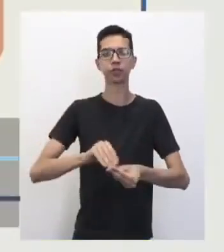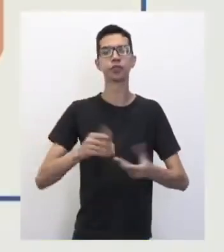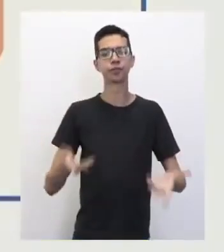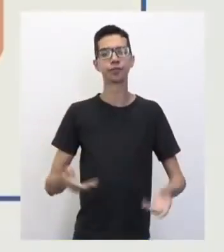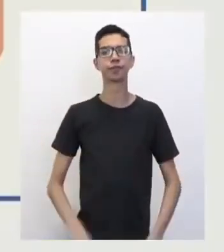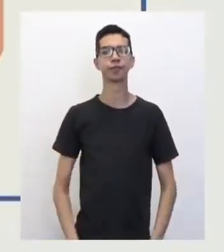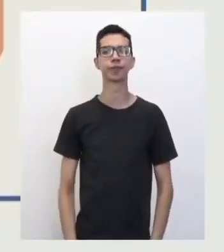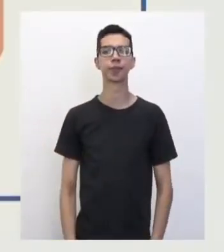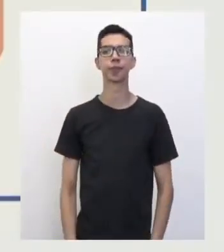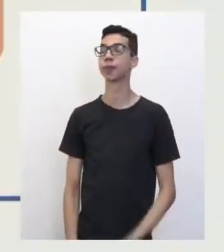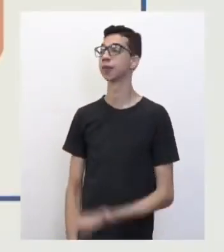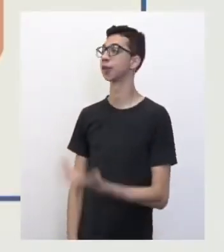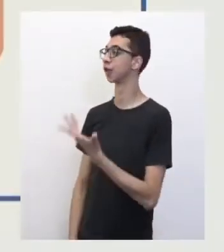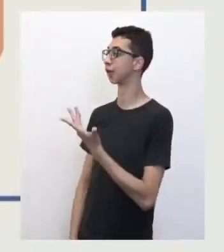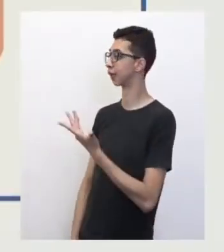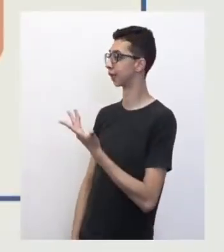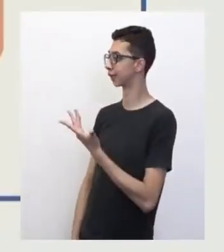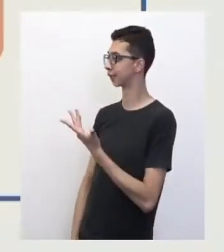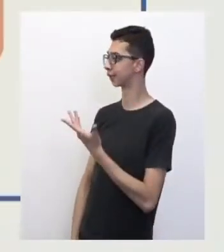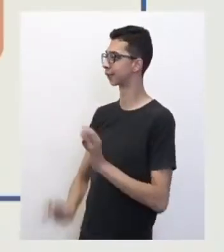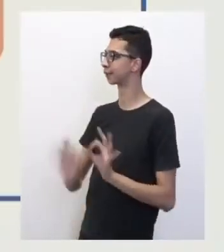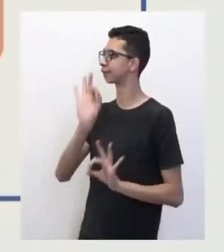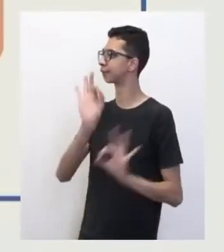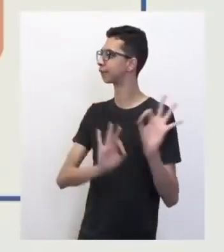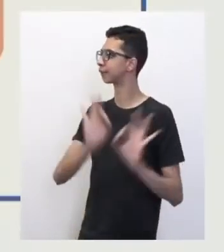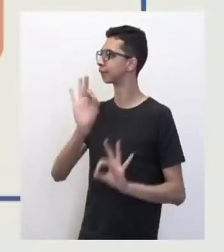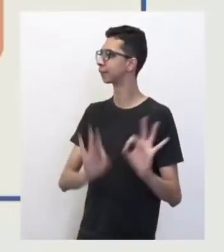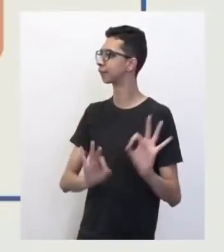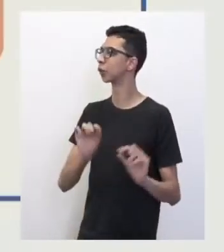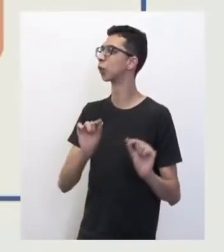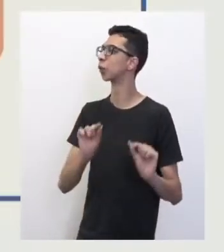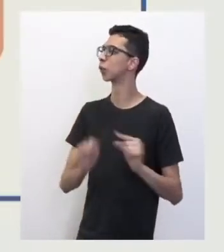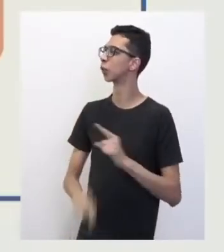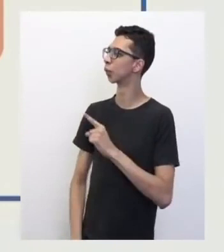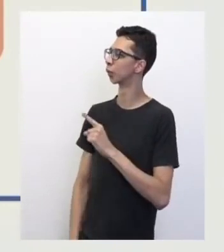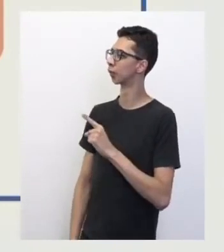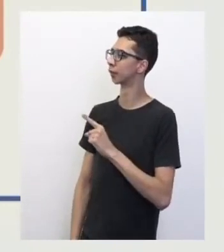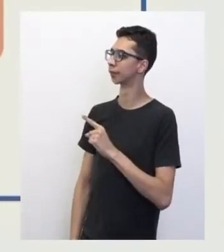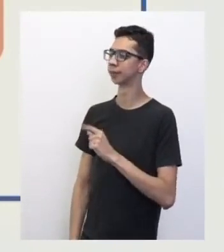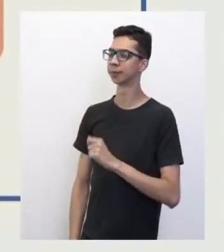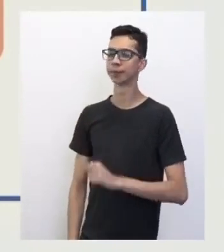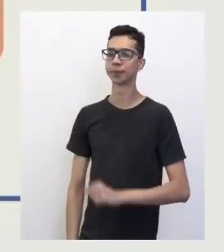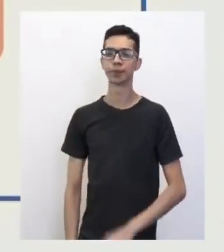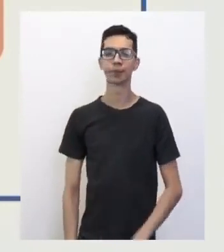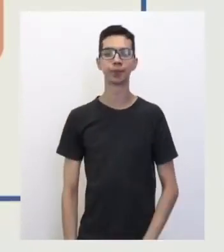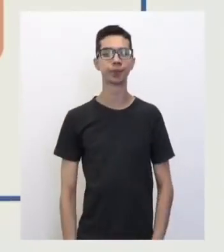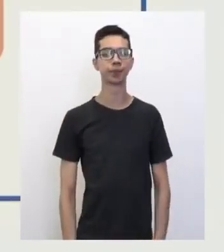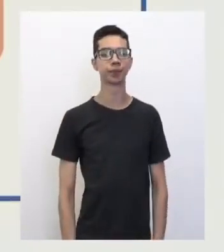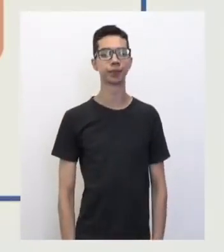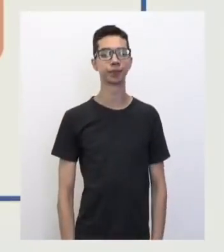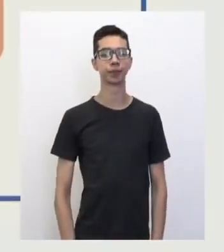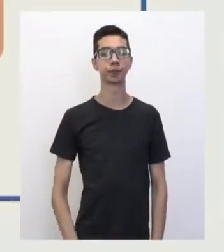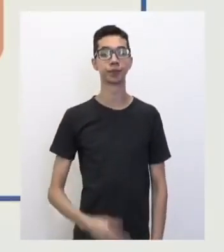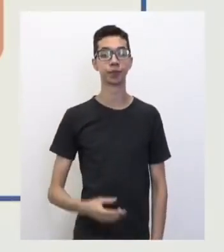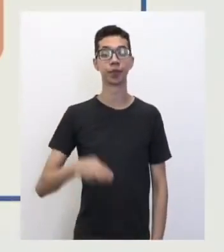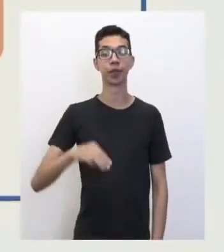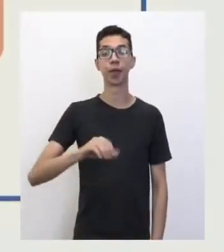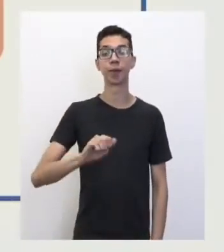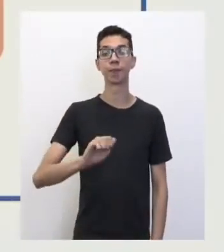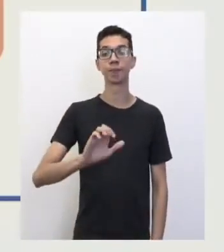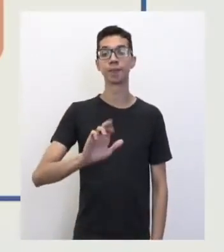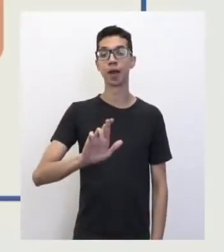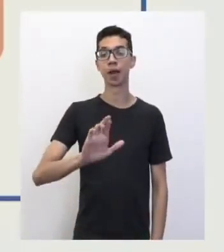aí esse esquema, né? Então, nós temos os marcadores que contribuem para